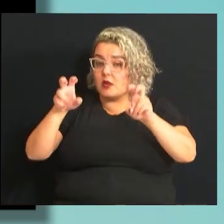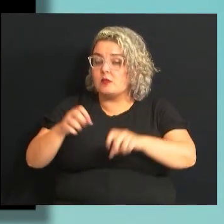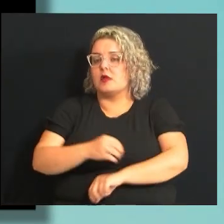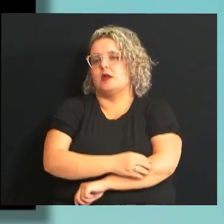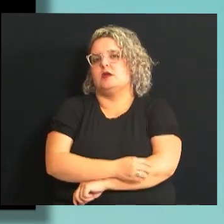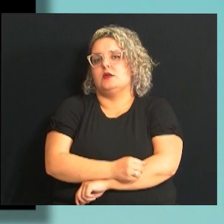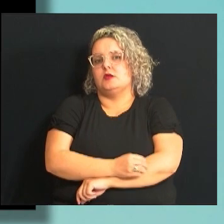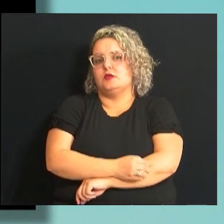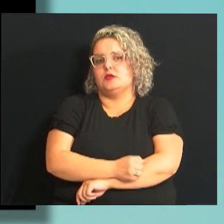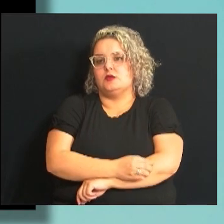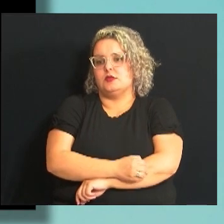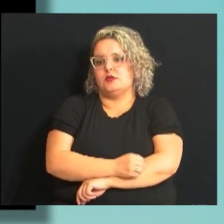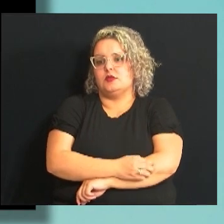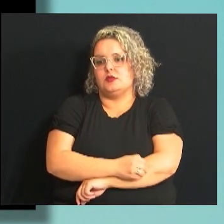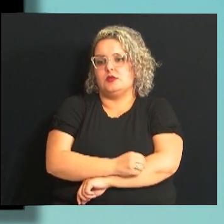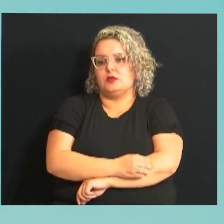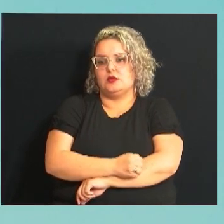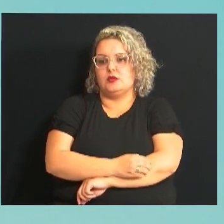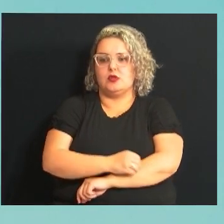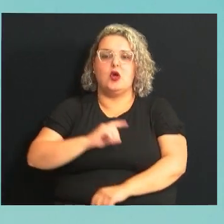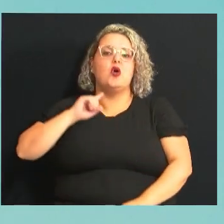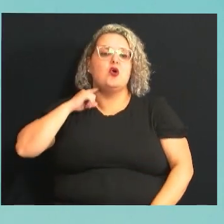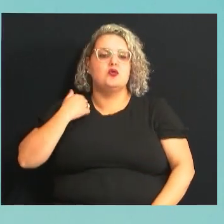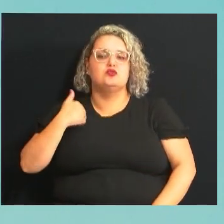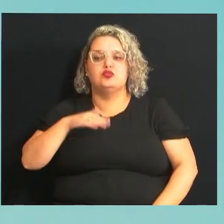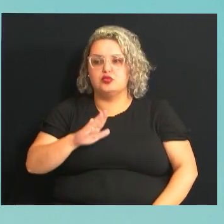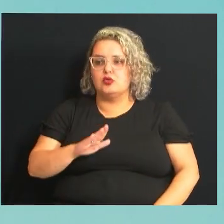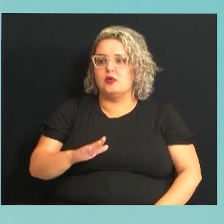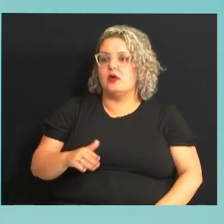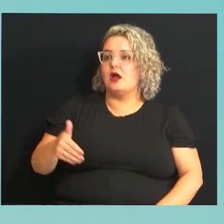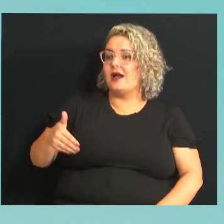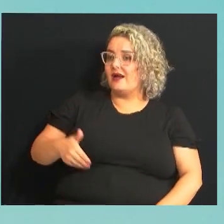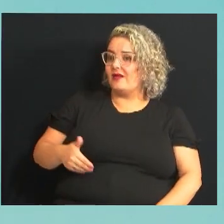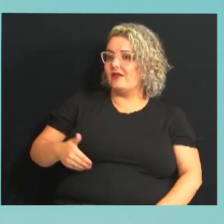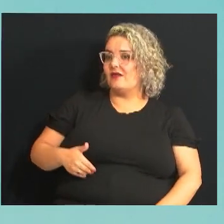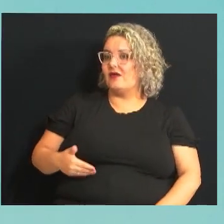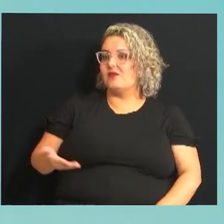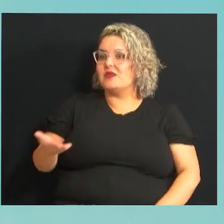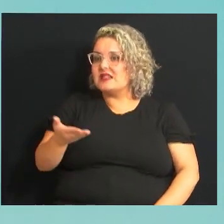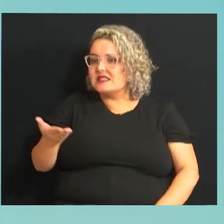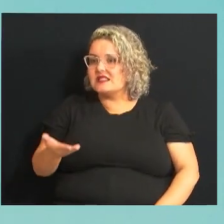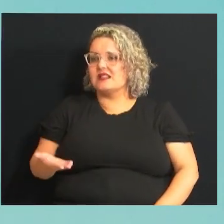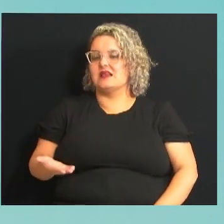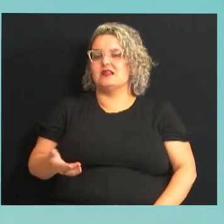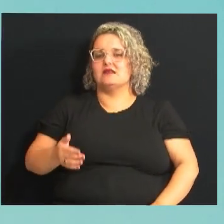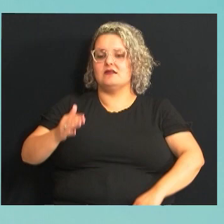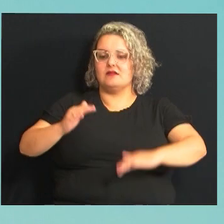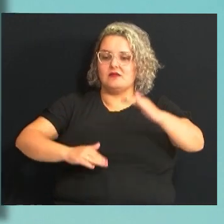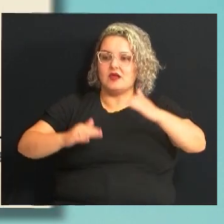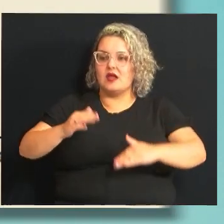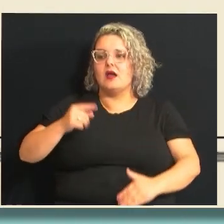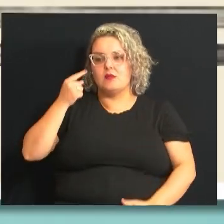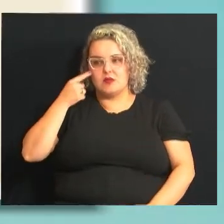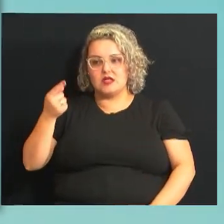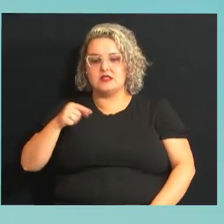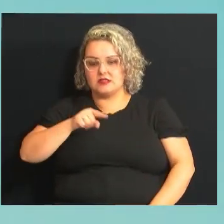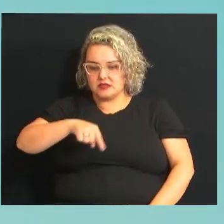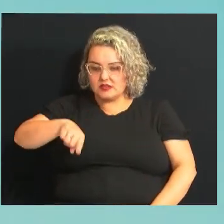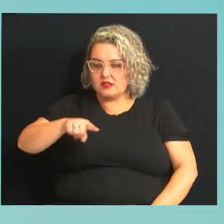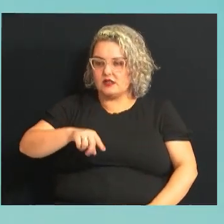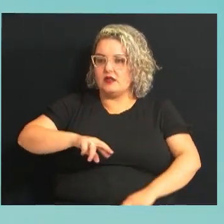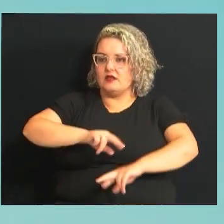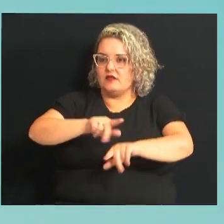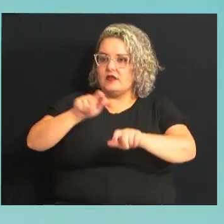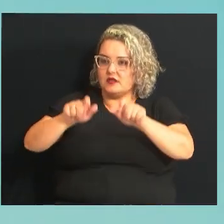sarcasmo, né, uma crítica social, mas que trata muito essa questão do desperdício versus fome, miséria e